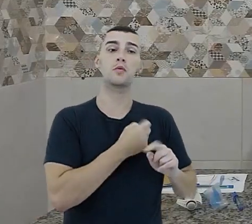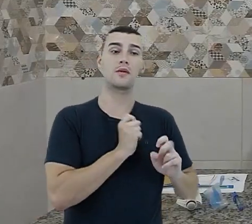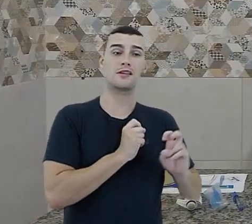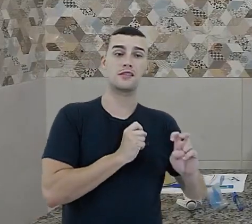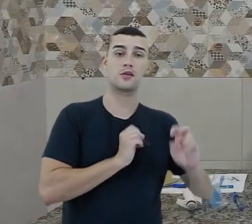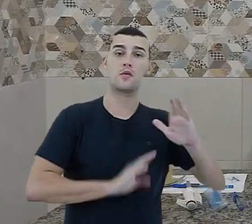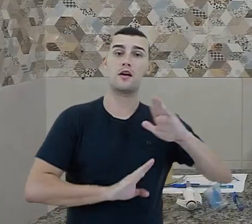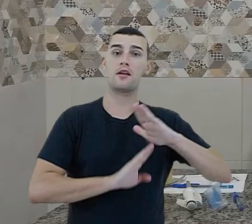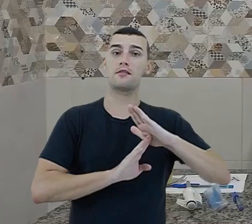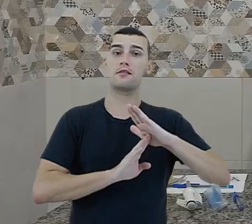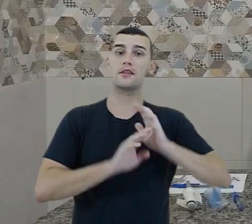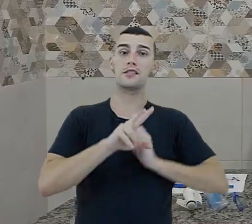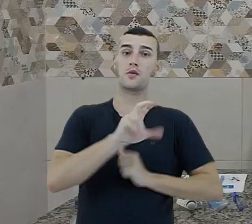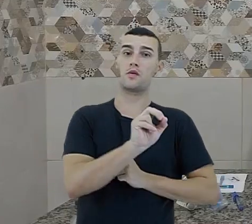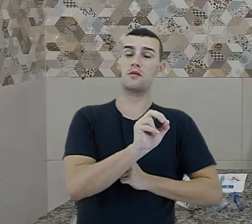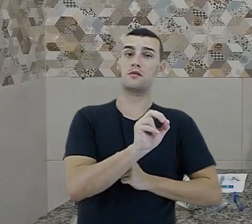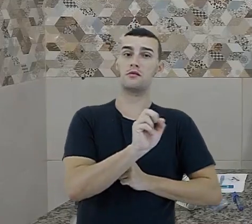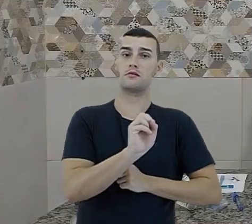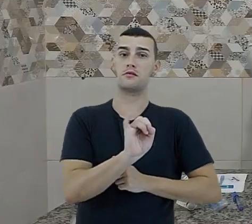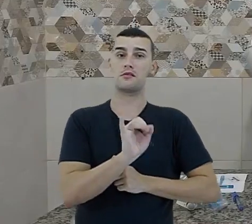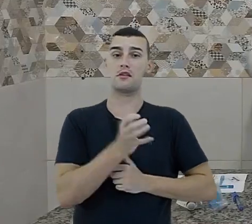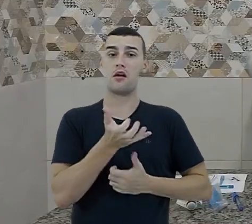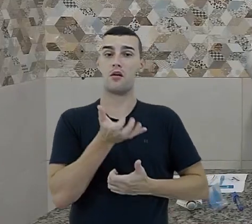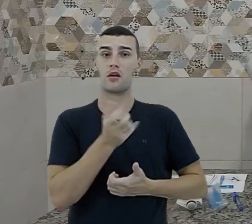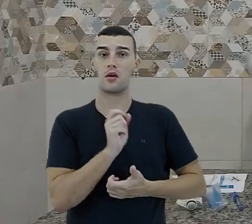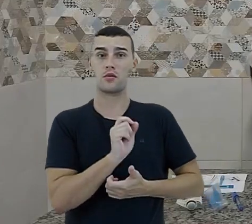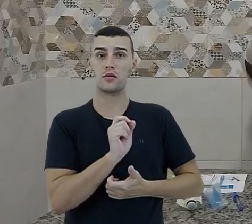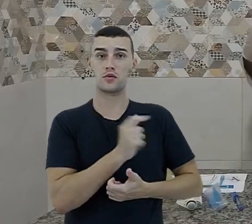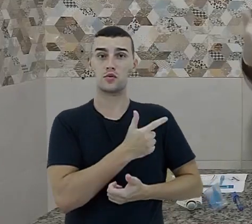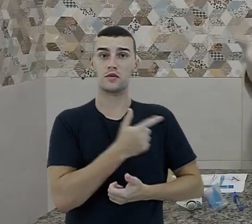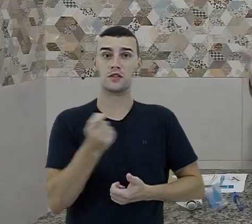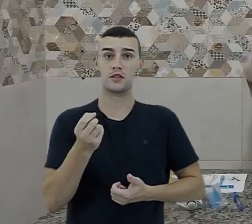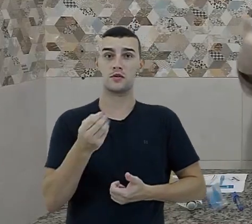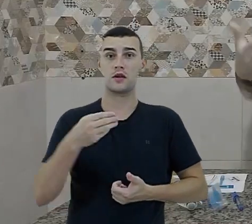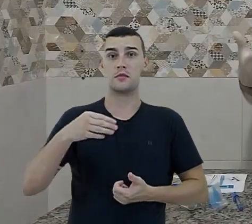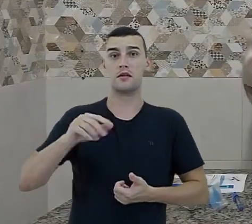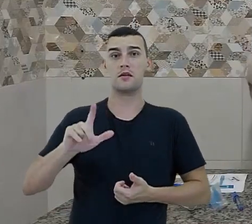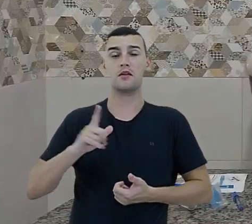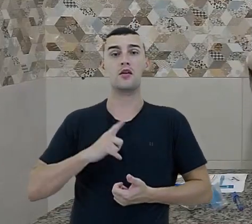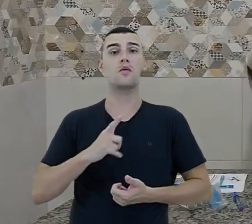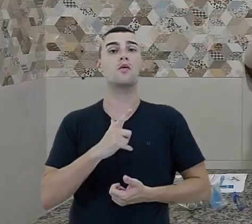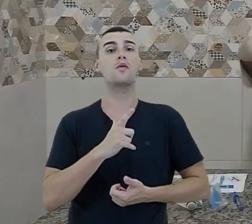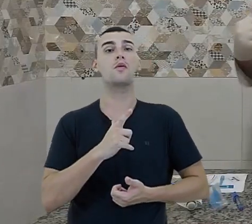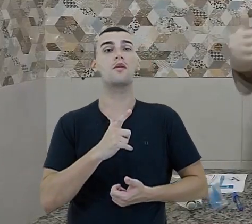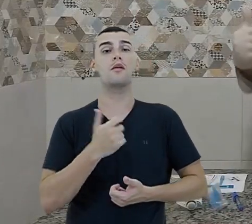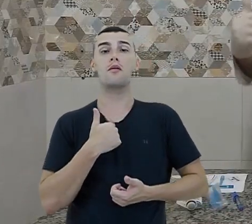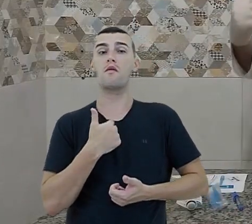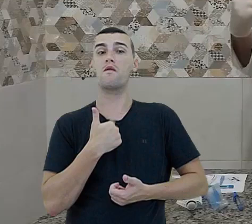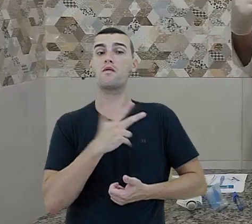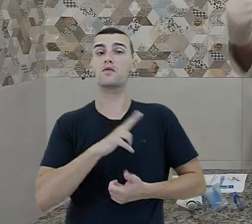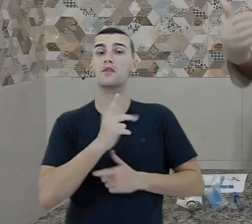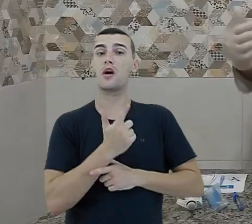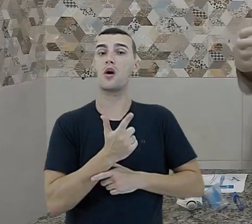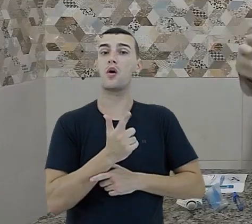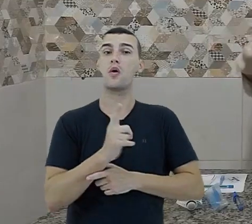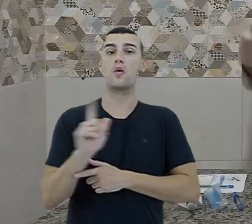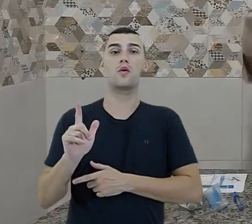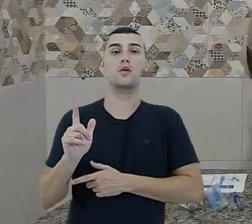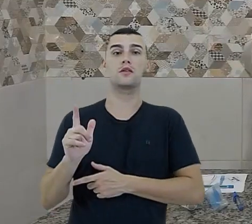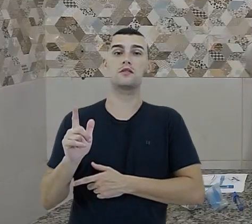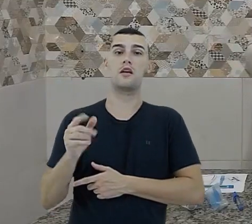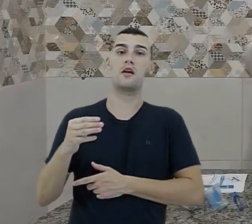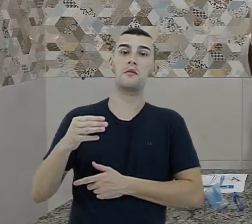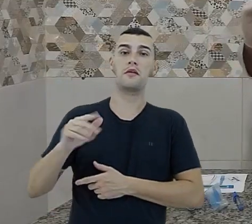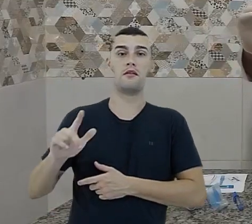faixa entre 5 e 50 microlitros. Se eu quero 200 microlitros, eu vou utilizar uma